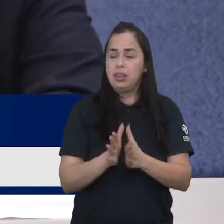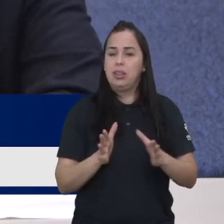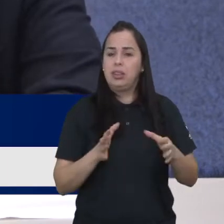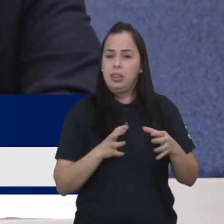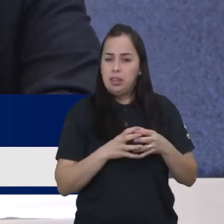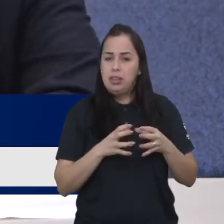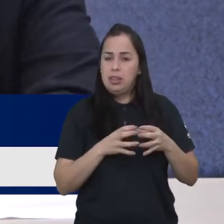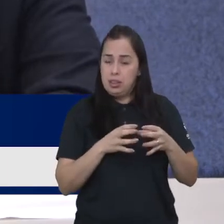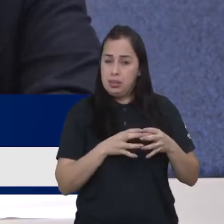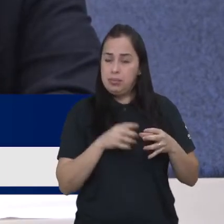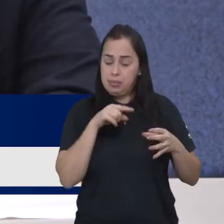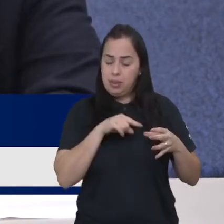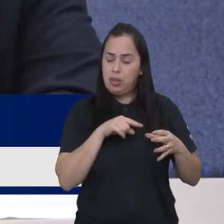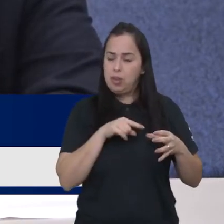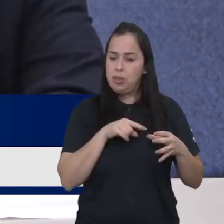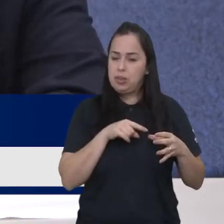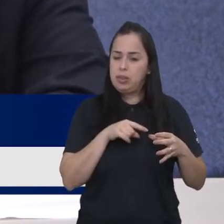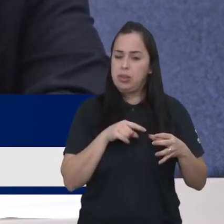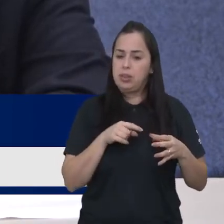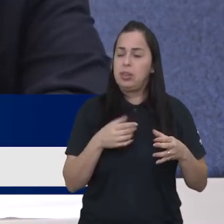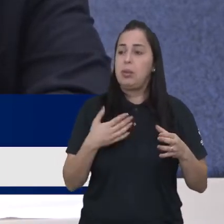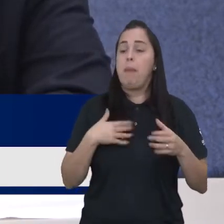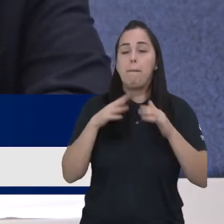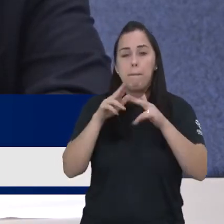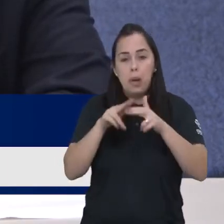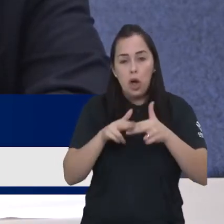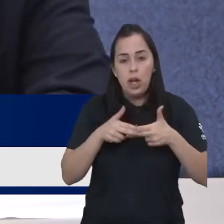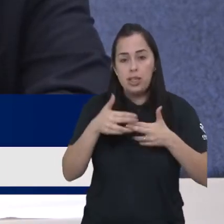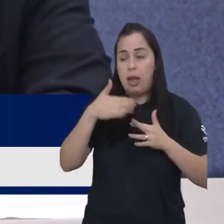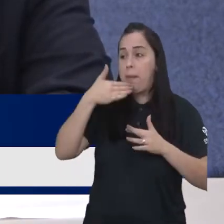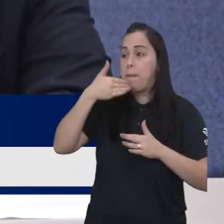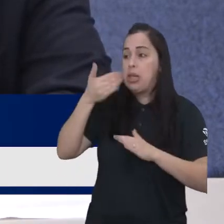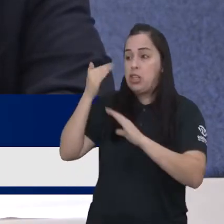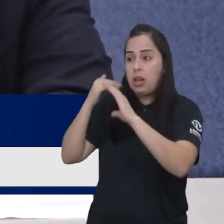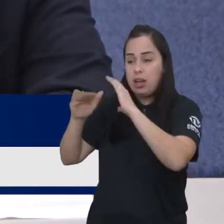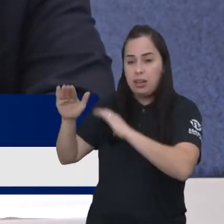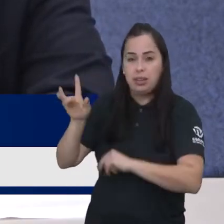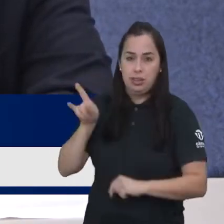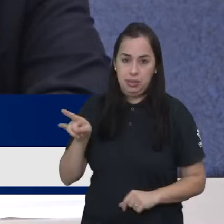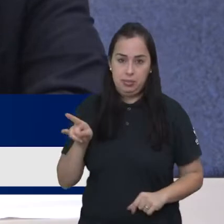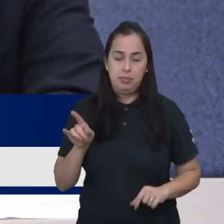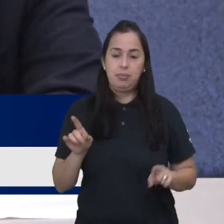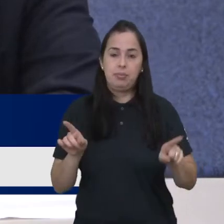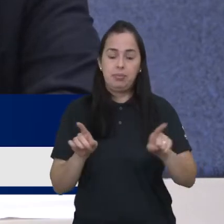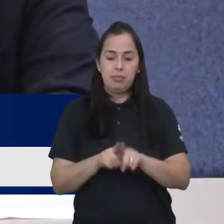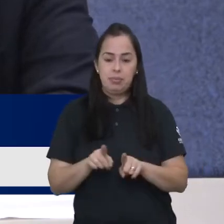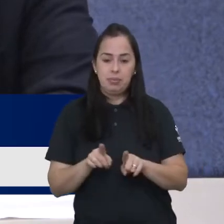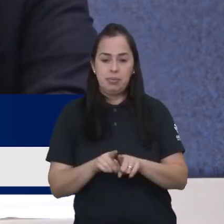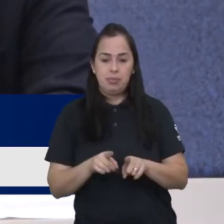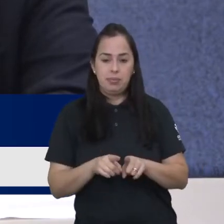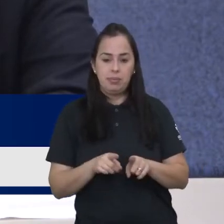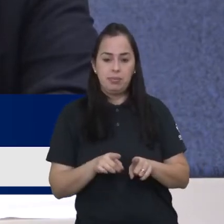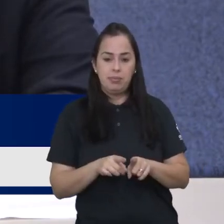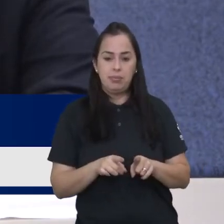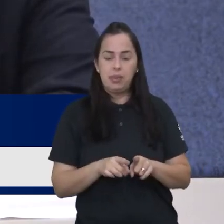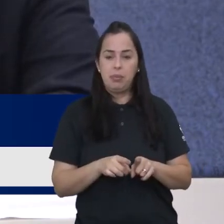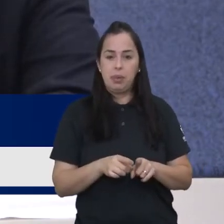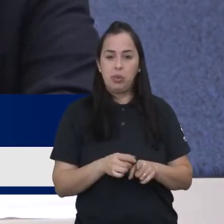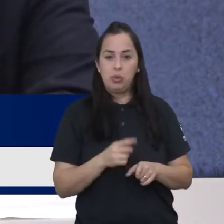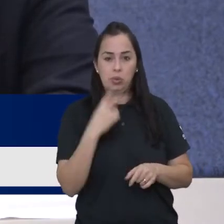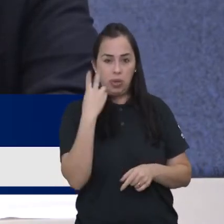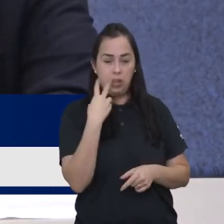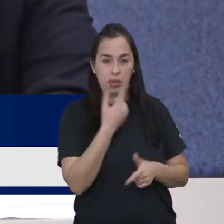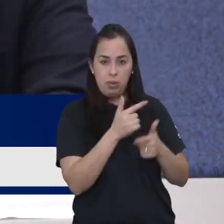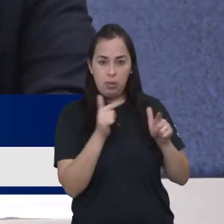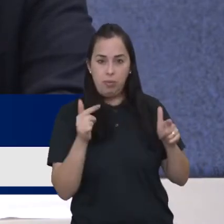à demolição. então, por isso, nós estamos encaminhando esse pedido e também, consonante que os demais vereadores